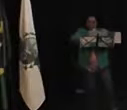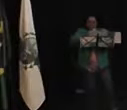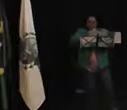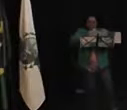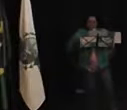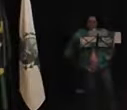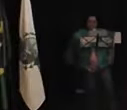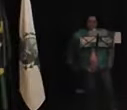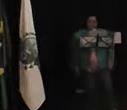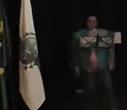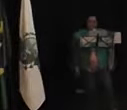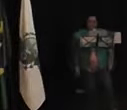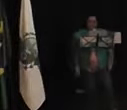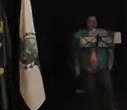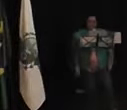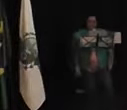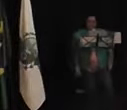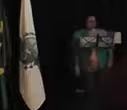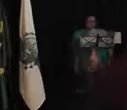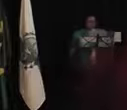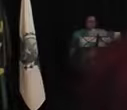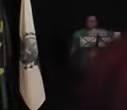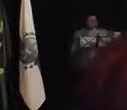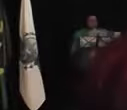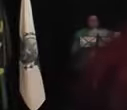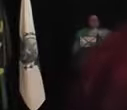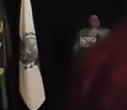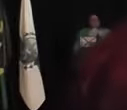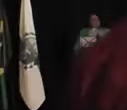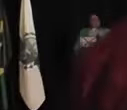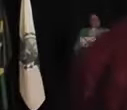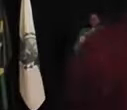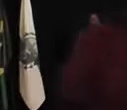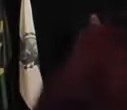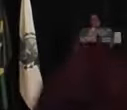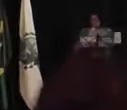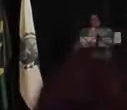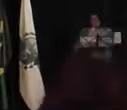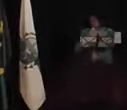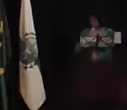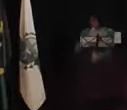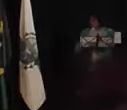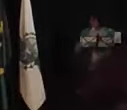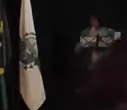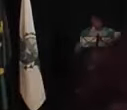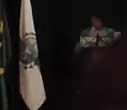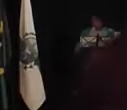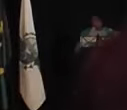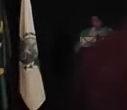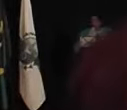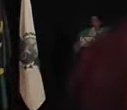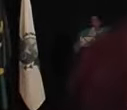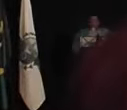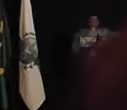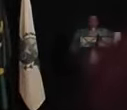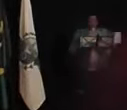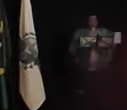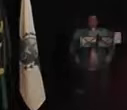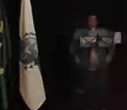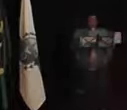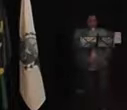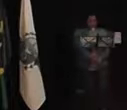do século XX. A atual doença não tem do século XXI.